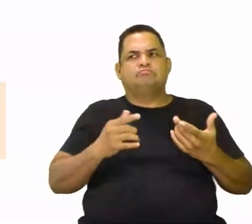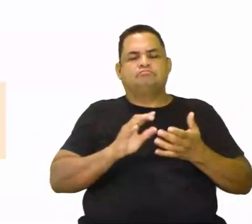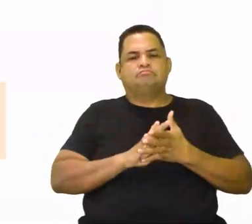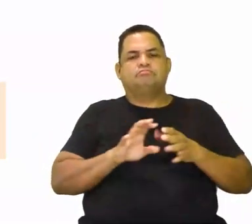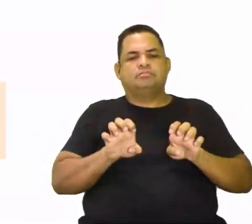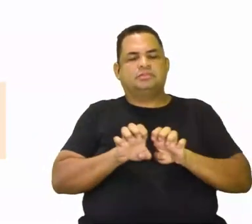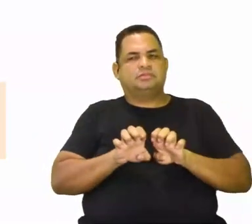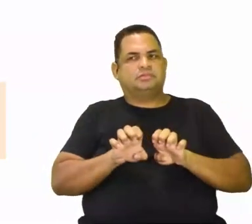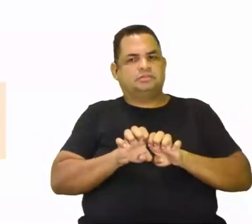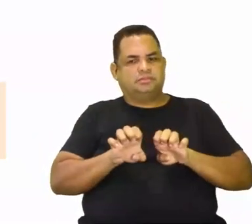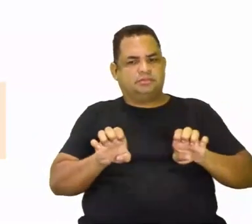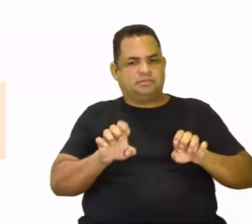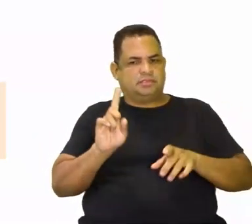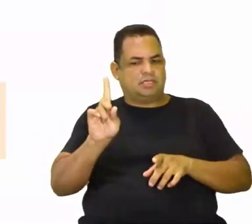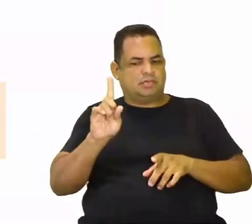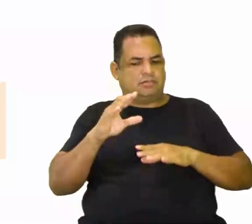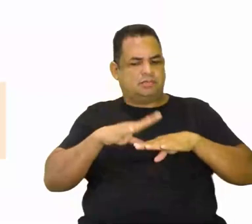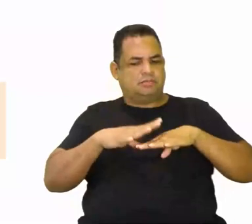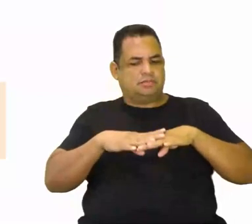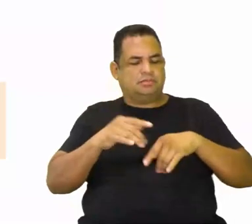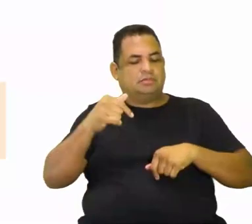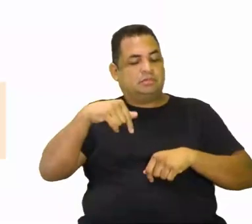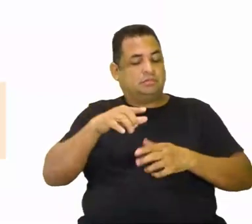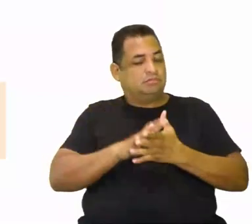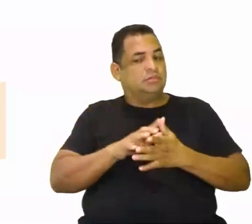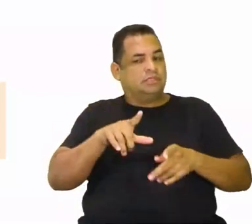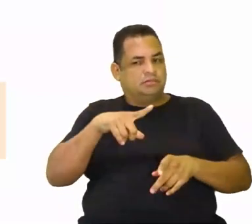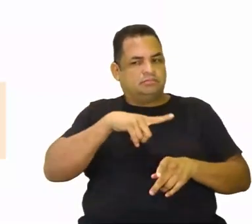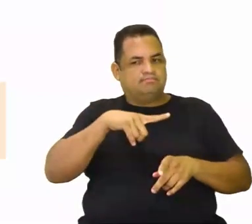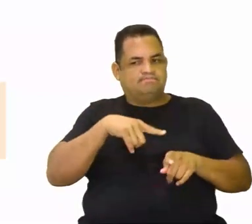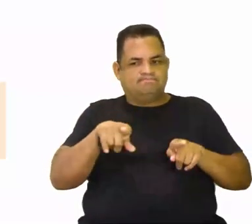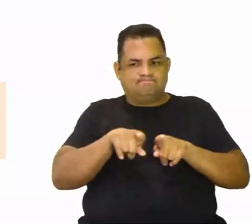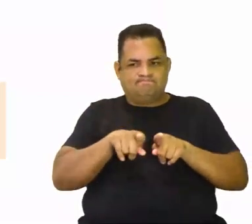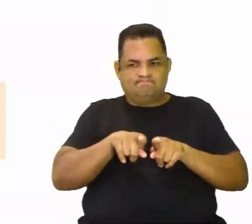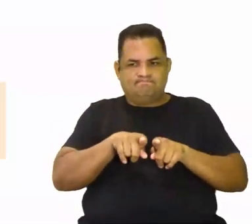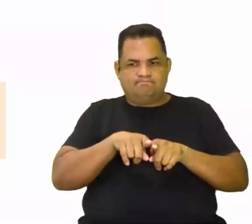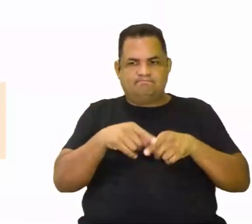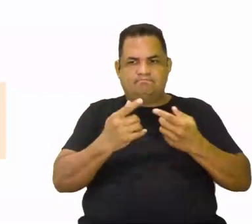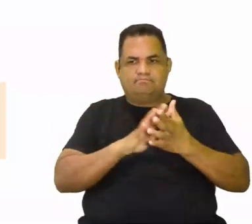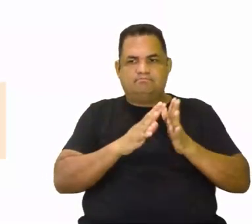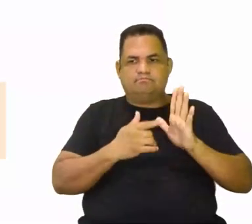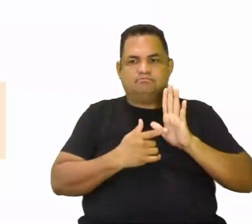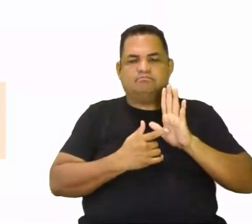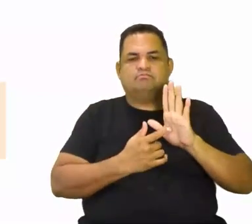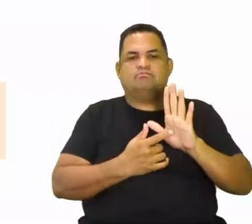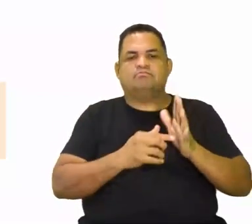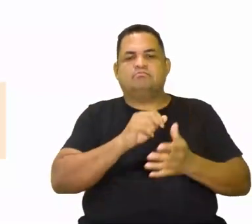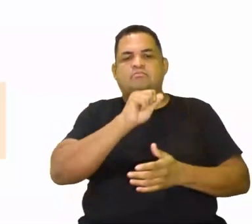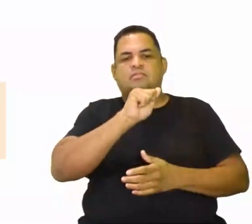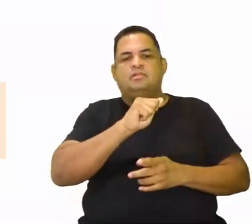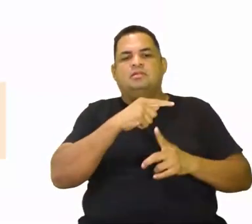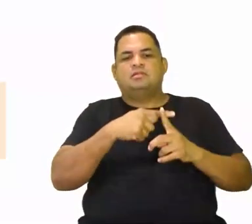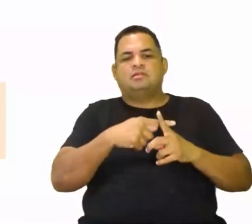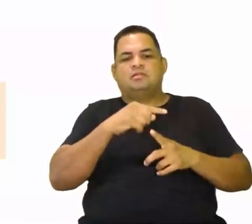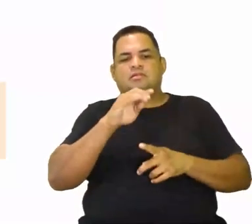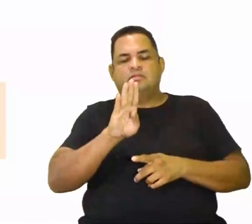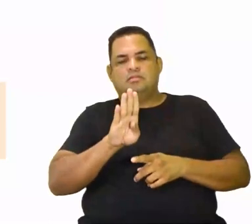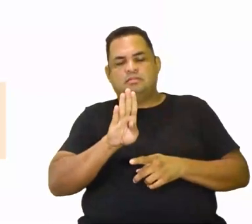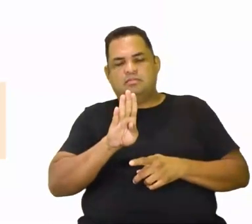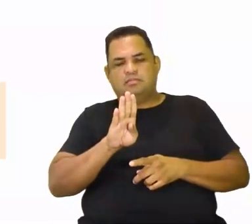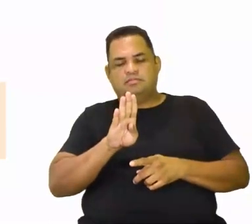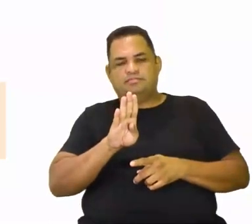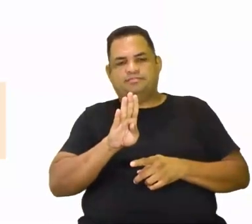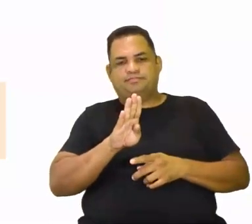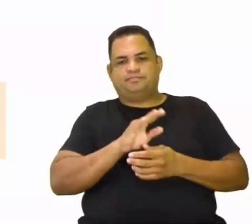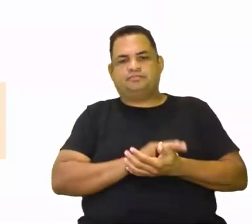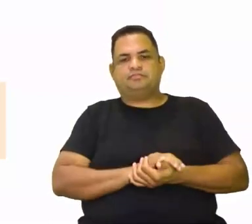lá na matemática. Aqui nós temos também. Porque eu estou mostrando que A mais B, né, o reagente A e